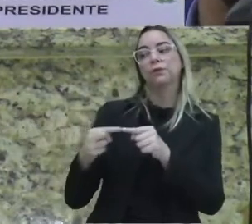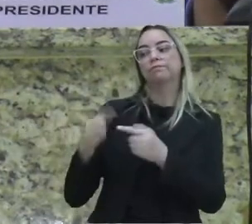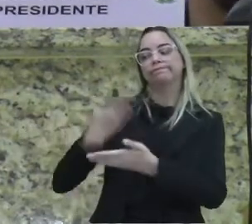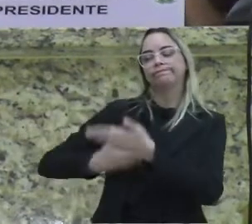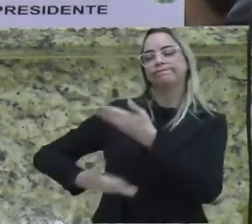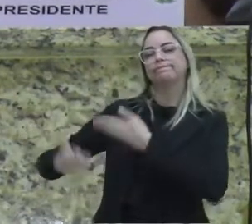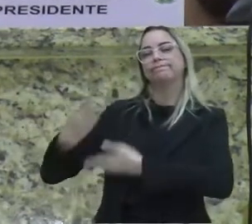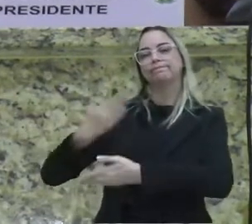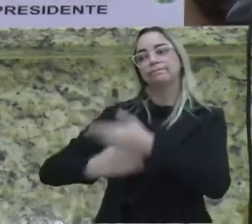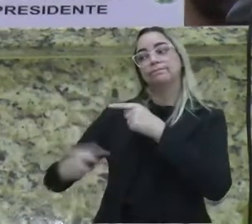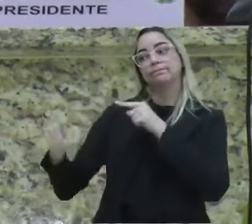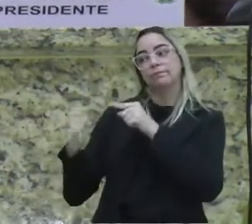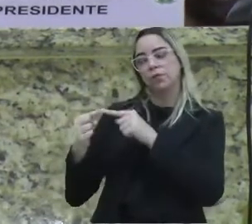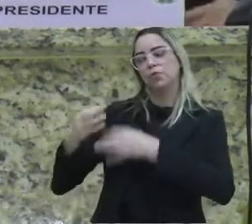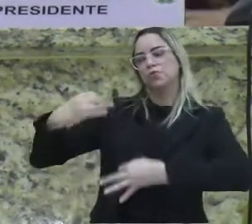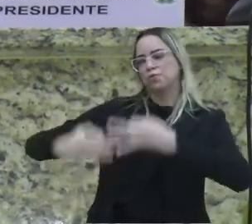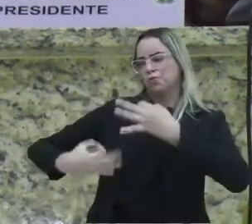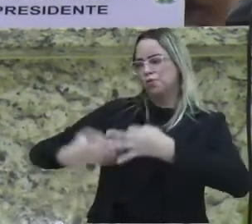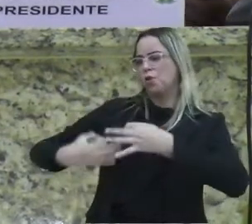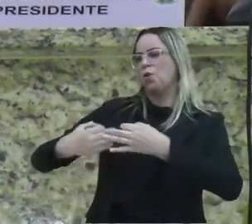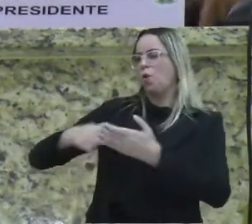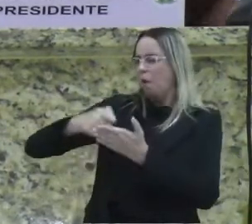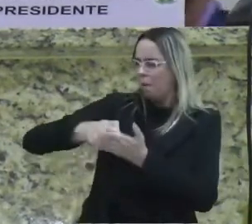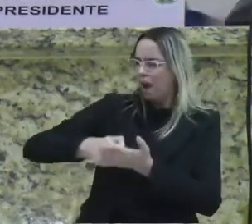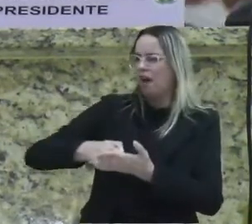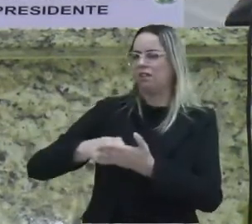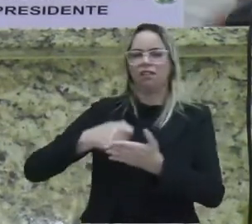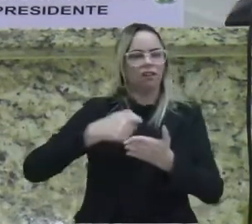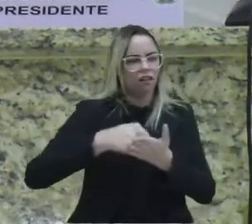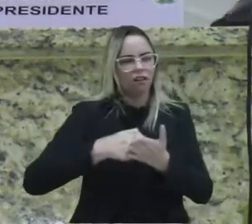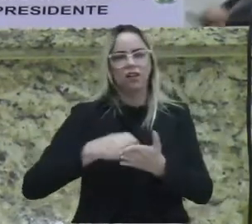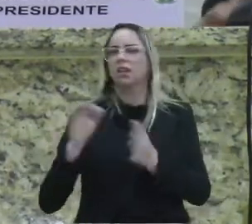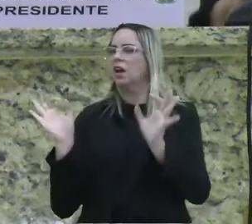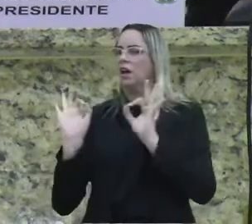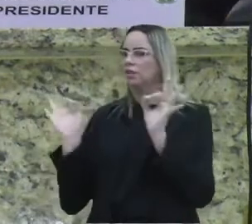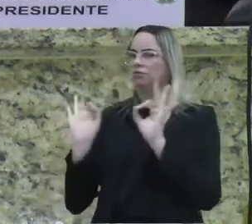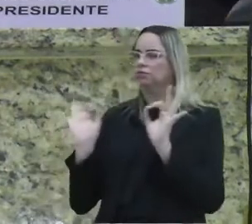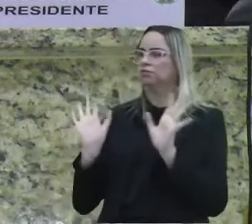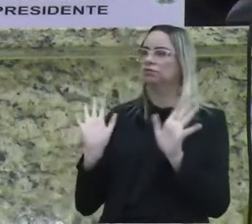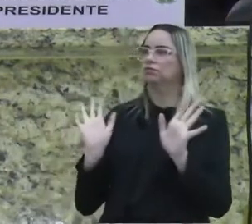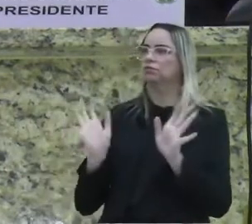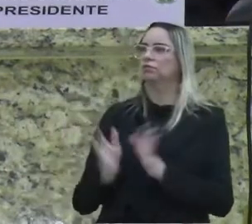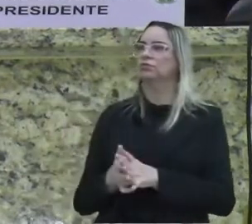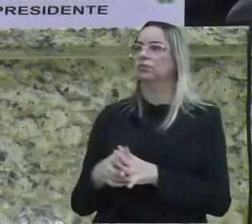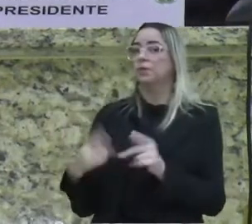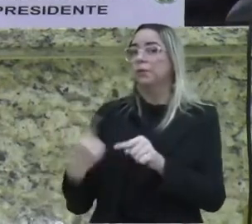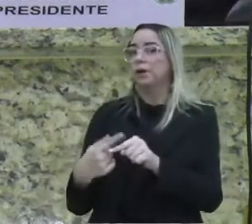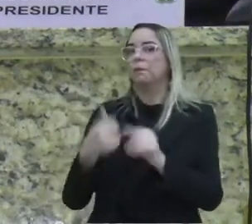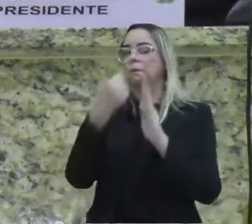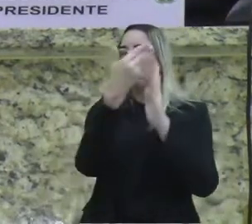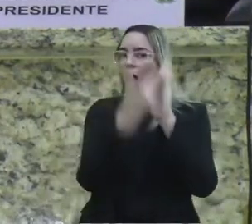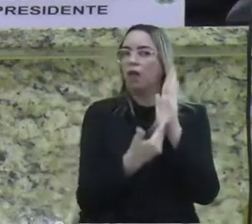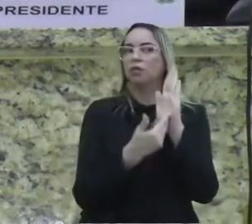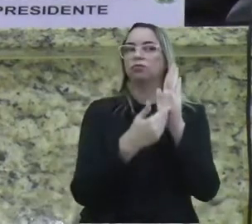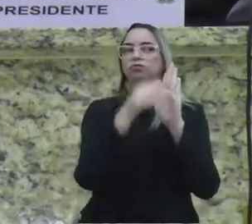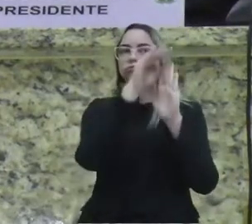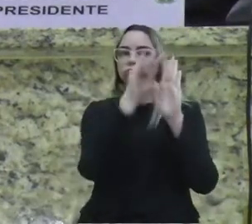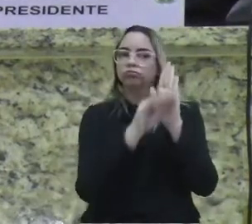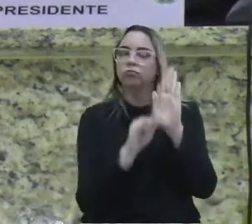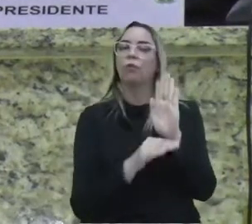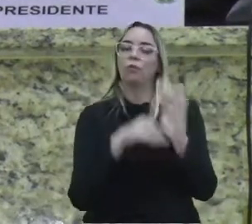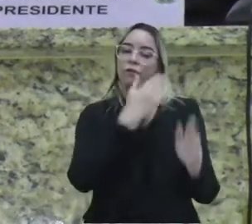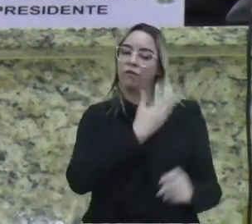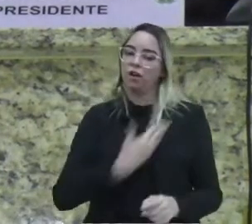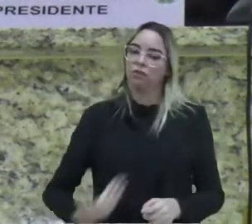judicial, não precisou ninguém cobrar, porque já era do plano de governo, já era isso, era